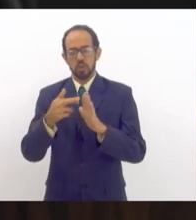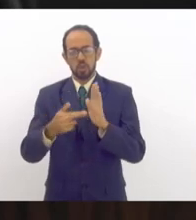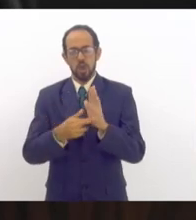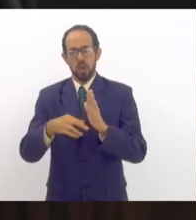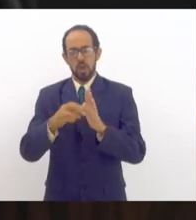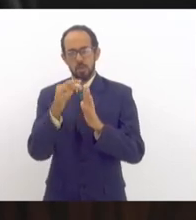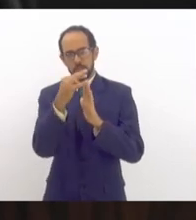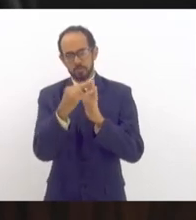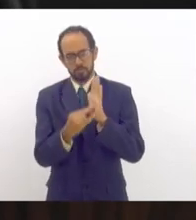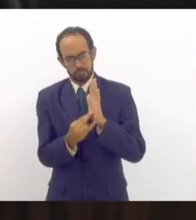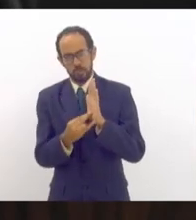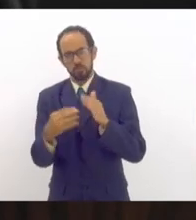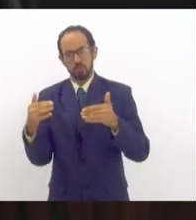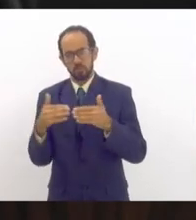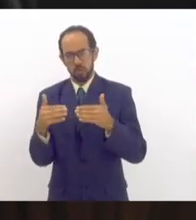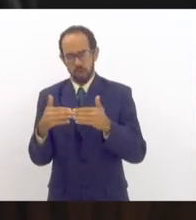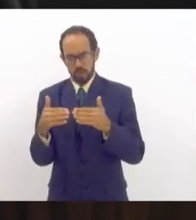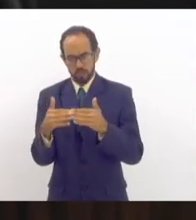externas favoráveis